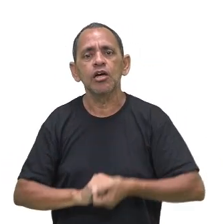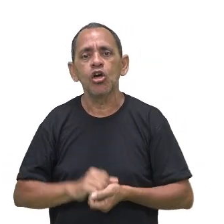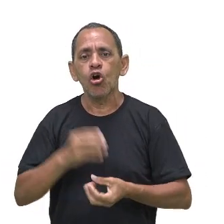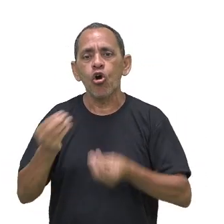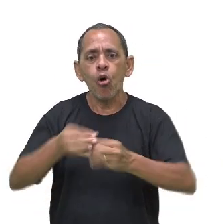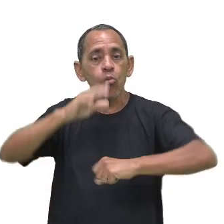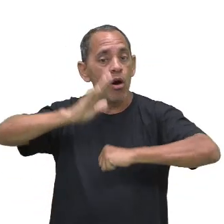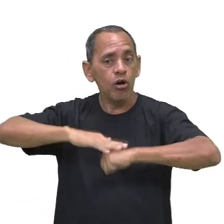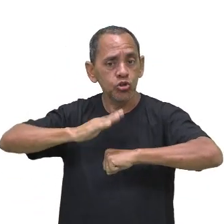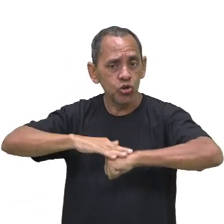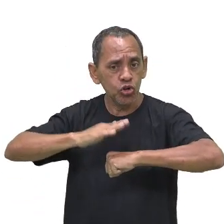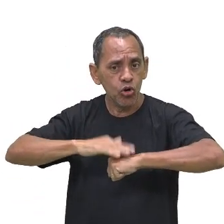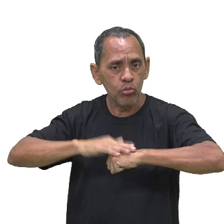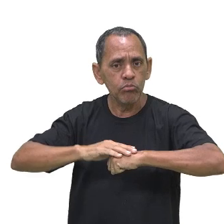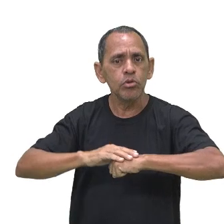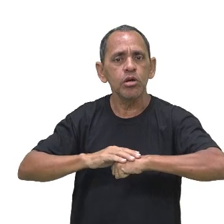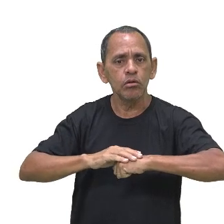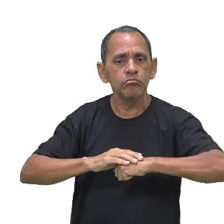autoindicação ou